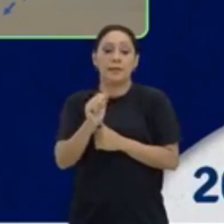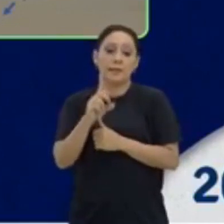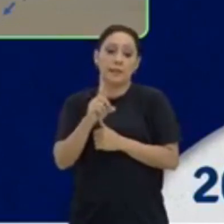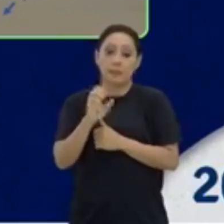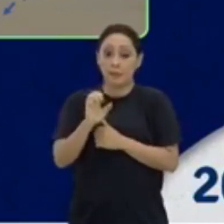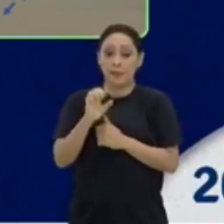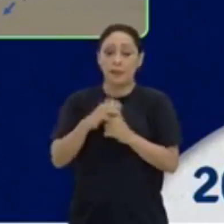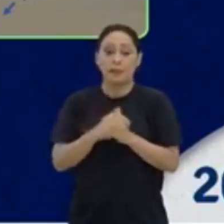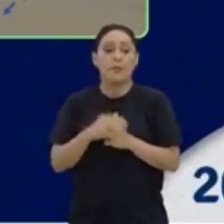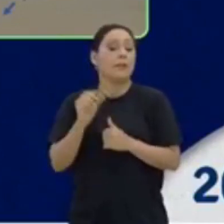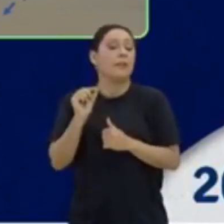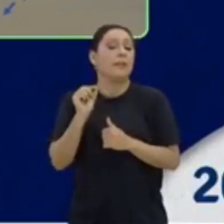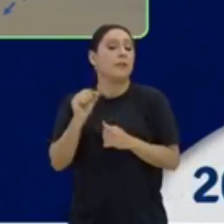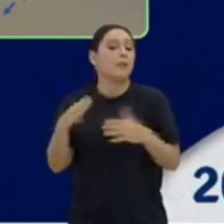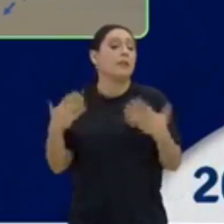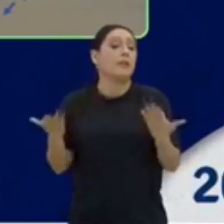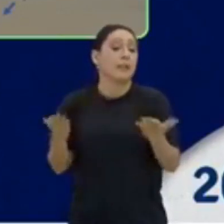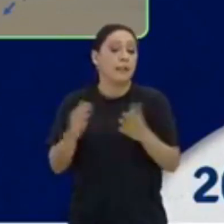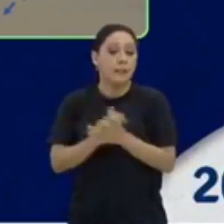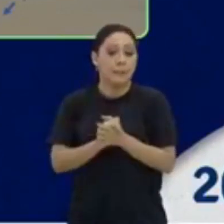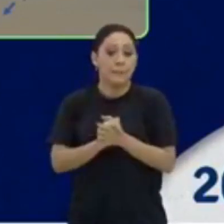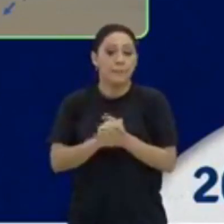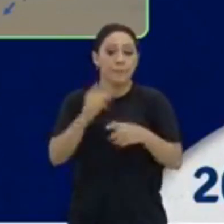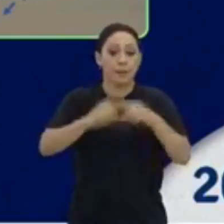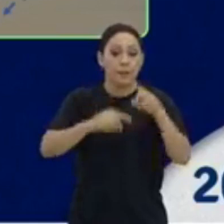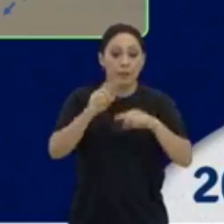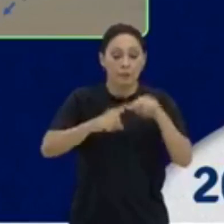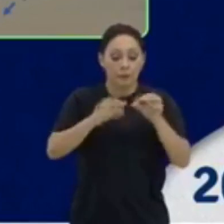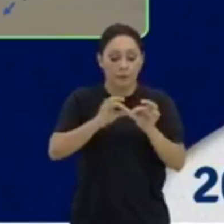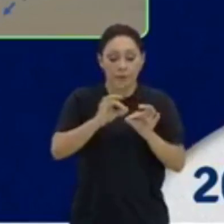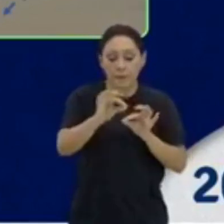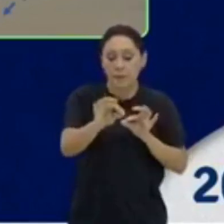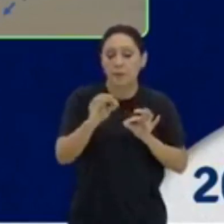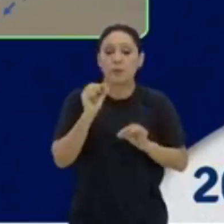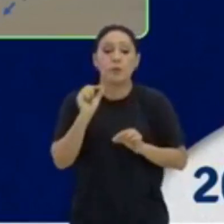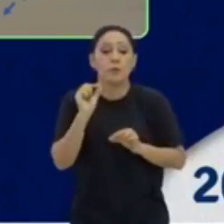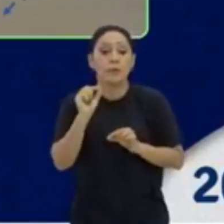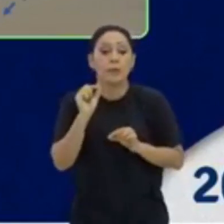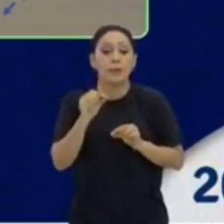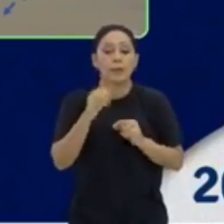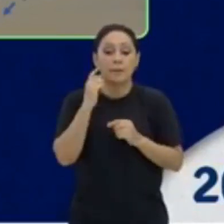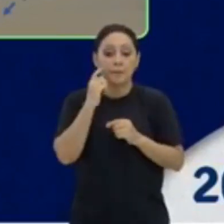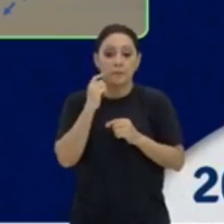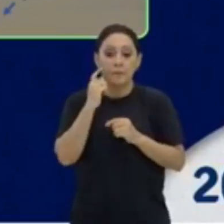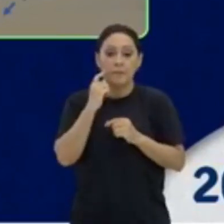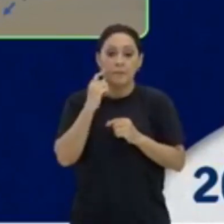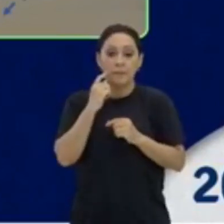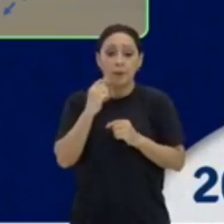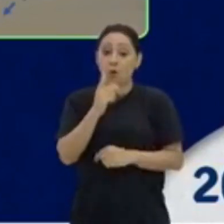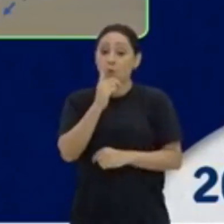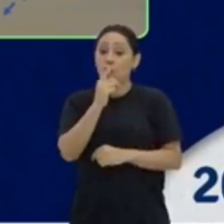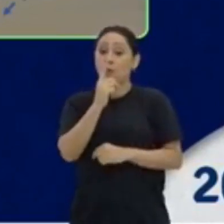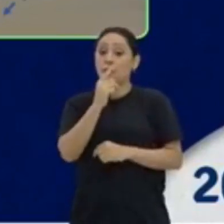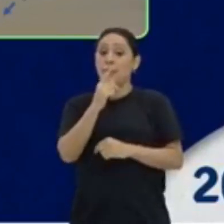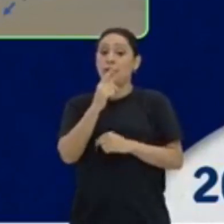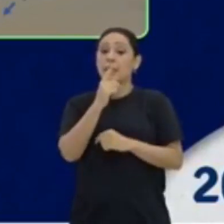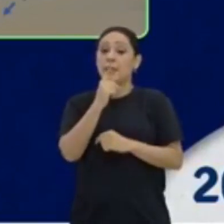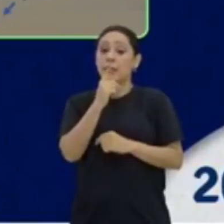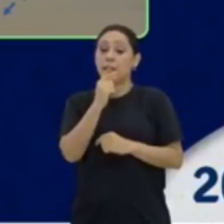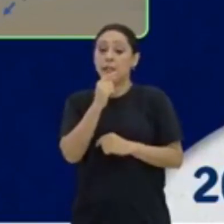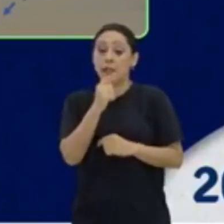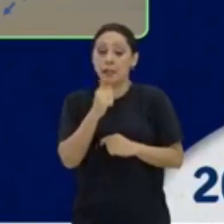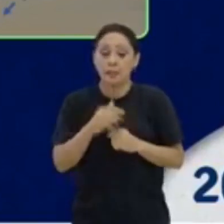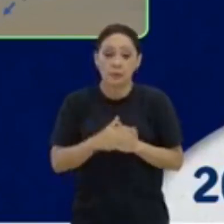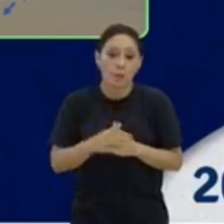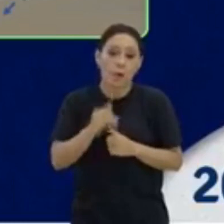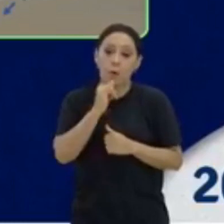A capacidade seria o que então, Fernando? É o instrumento para você medir o quê? No caso, o líquido. O líquido, qualquer determinado líquido, né? Um